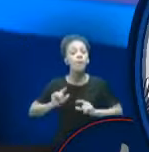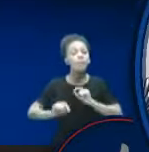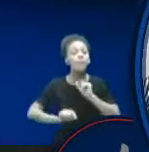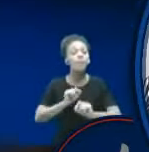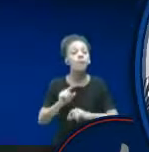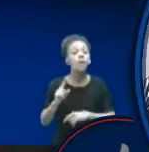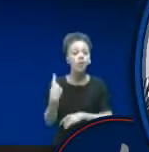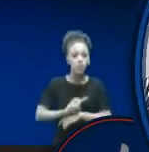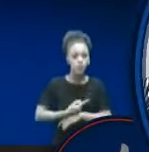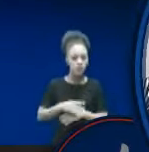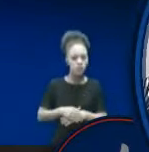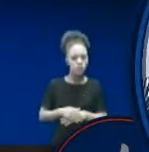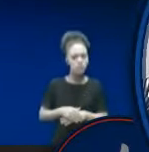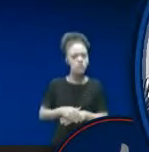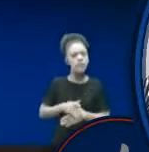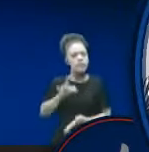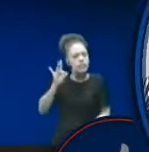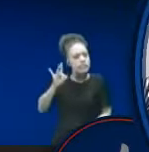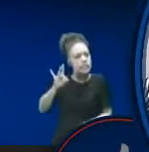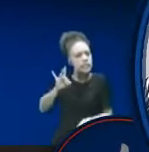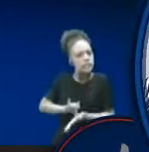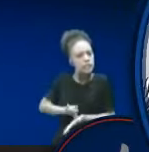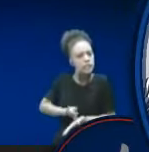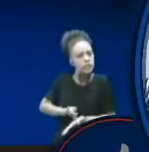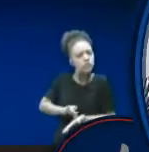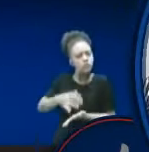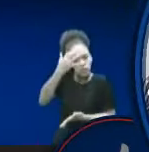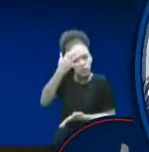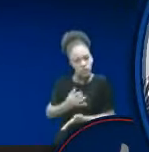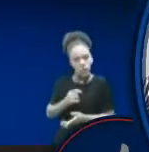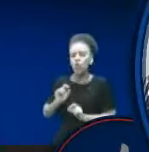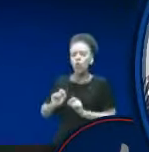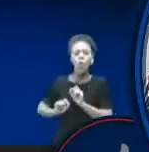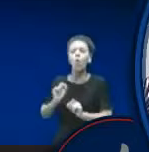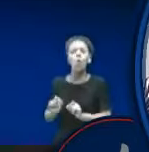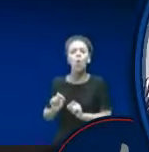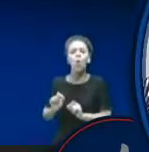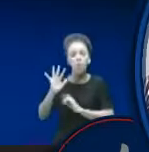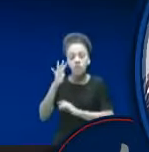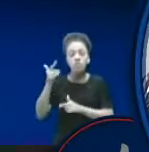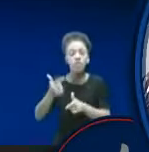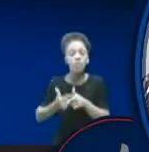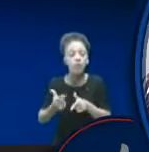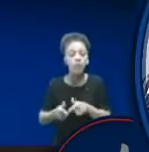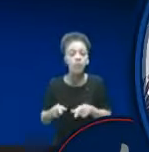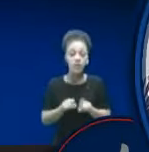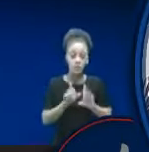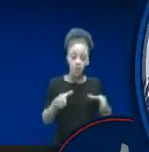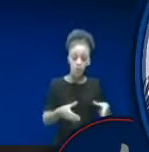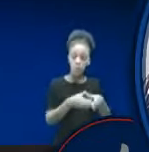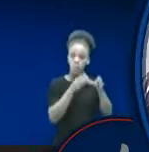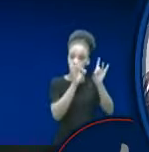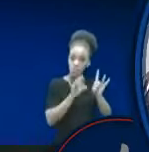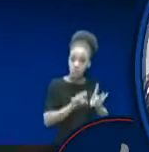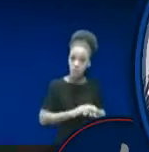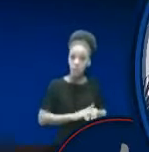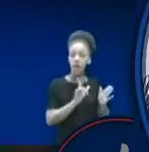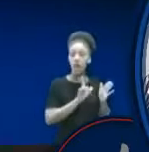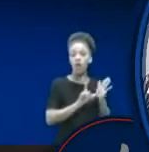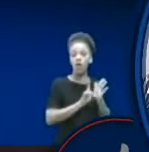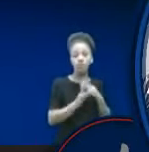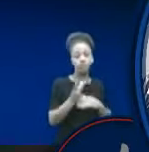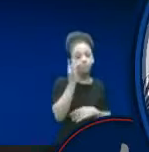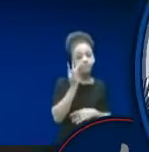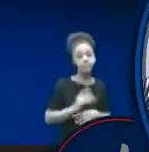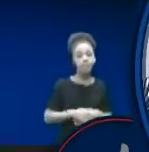gente seja mais cirúrgico sobre onde e como atuar. Também criamos um comitê específico para as lojas